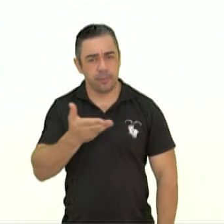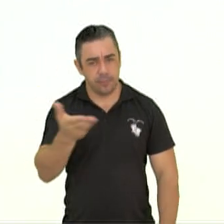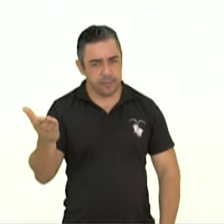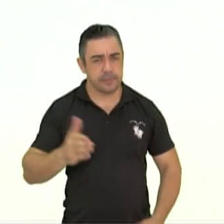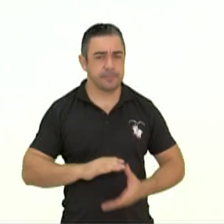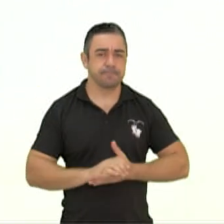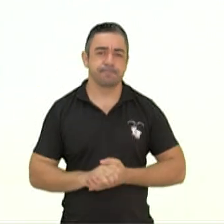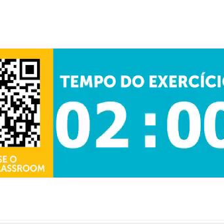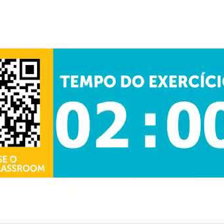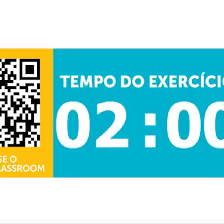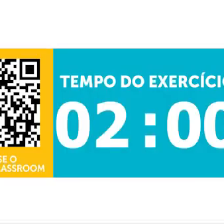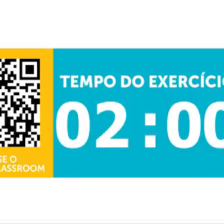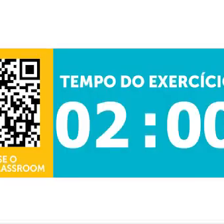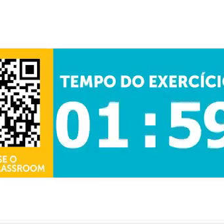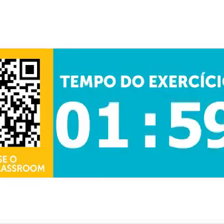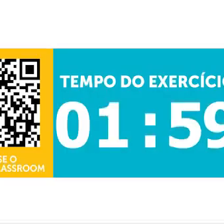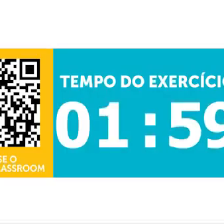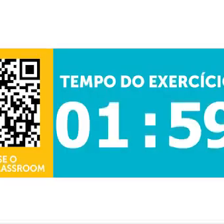vocês lá.